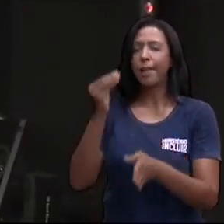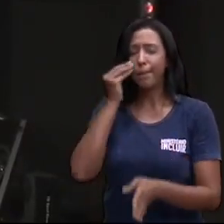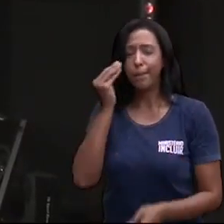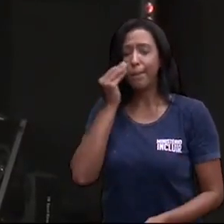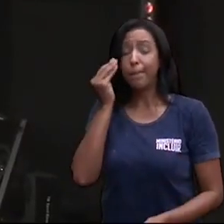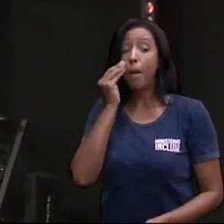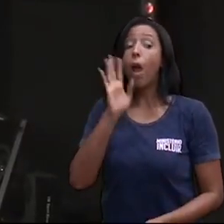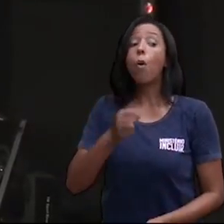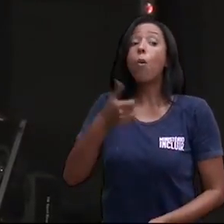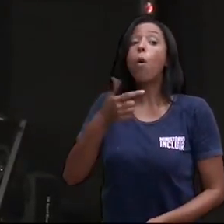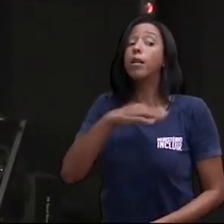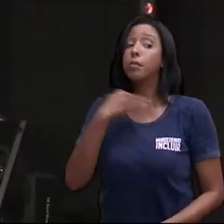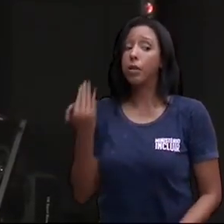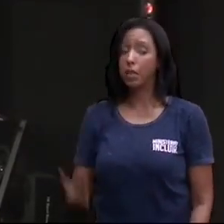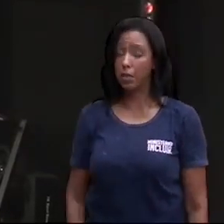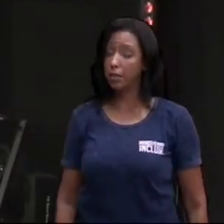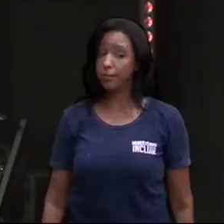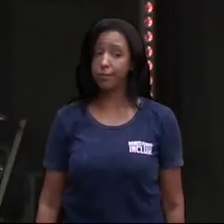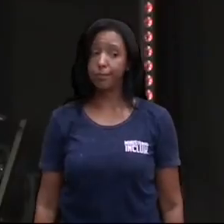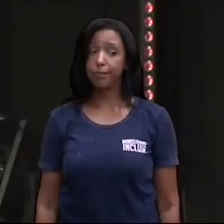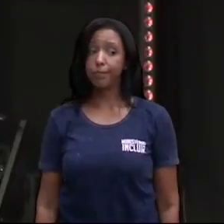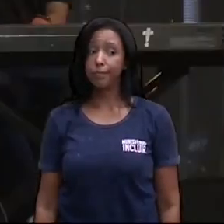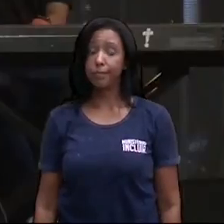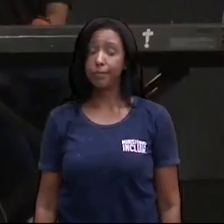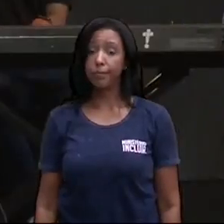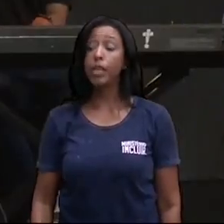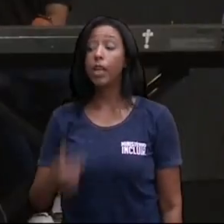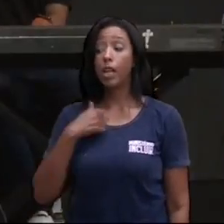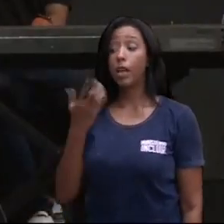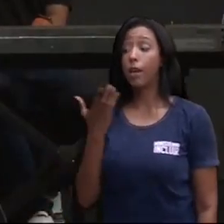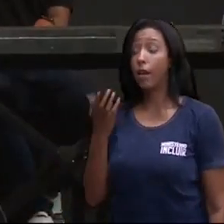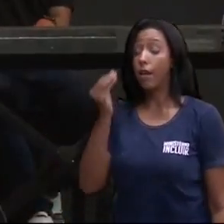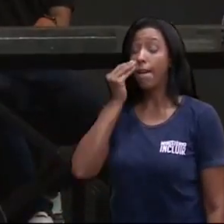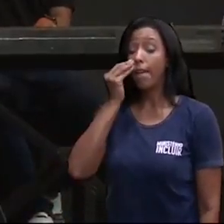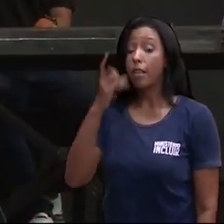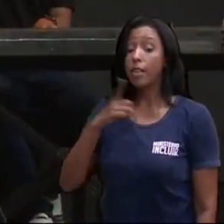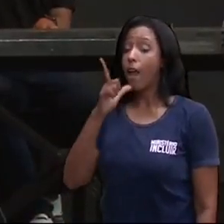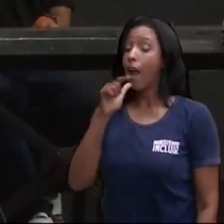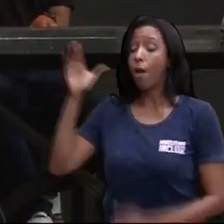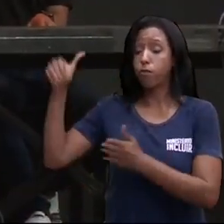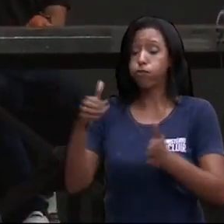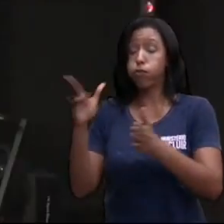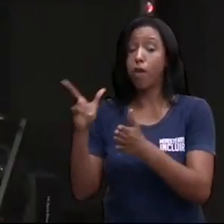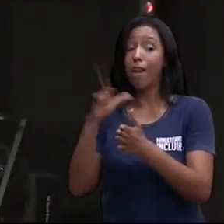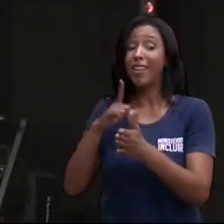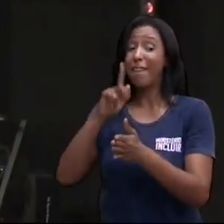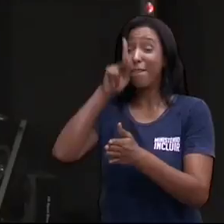me afoguei e eu tentei para abundância e eu fui arrastado pela Correnteza